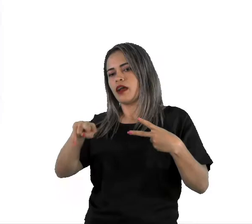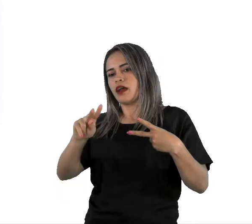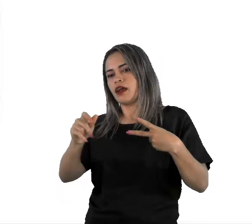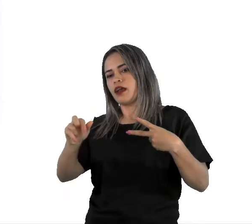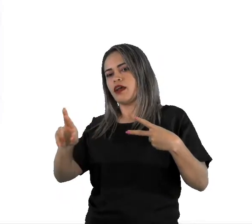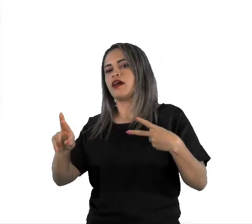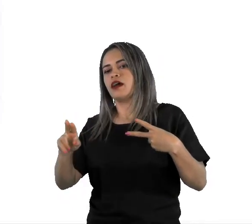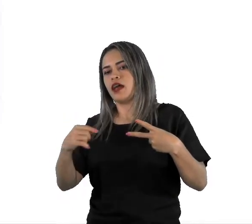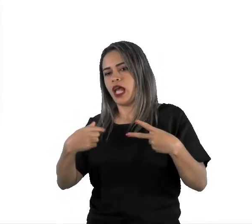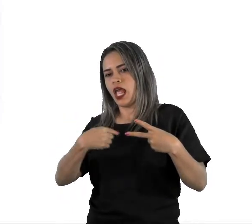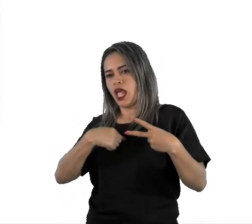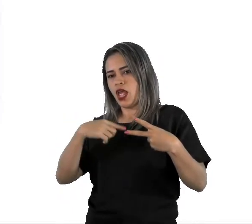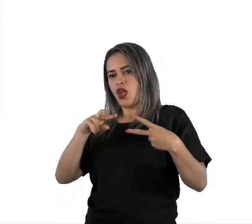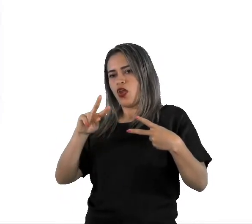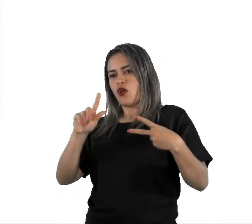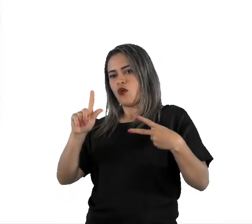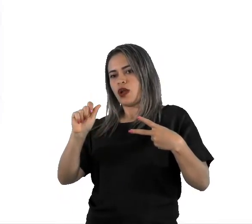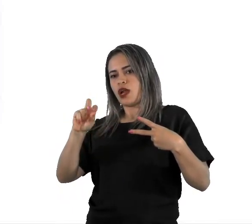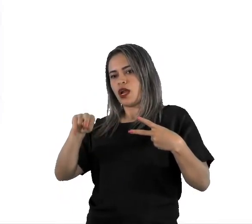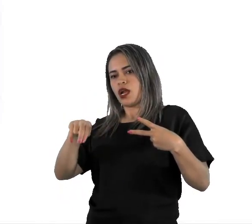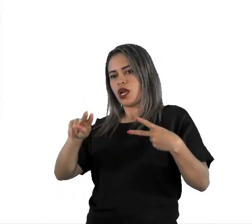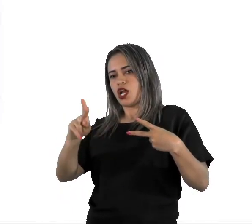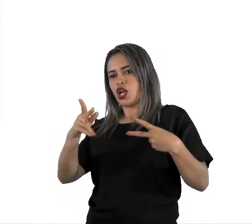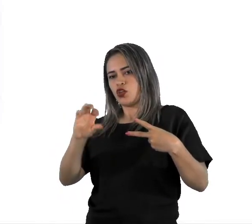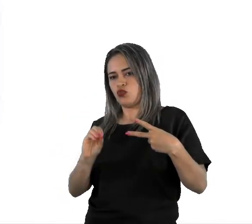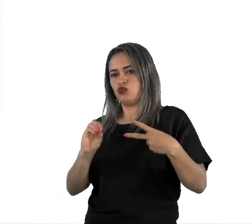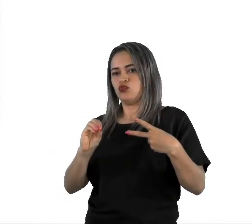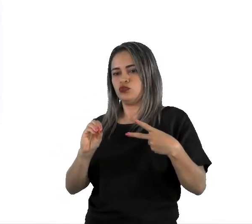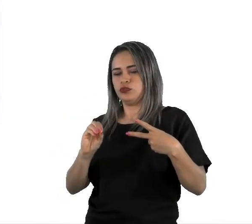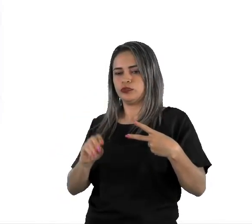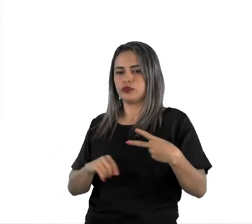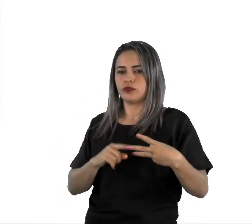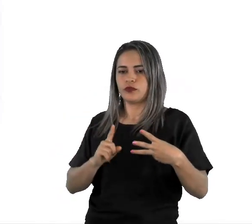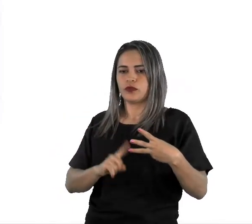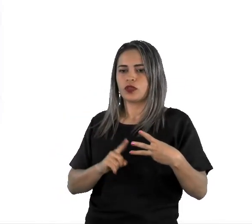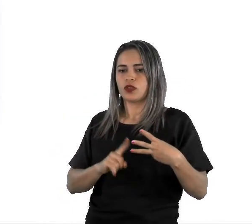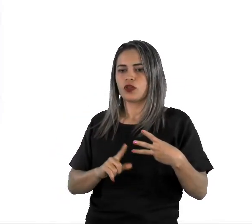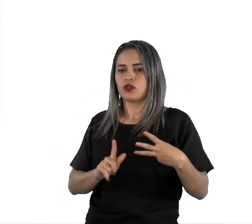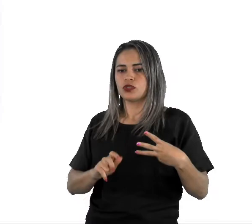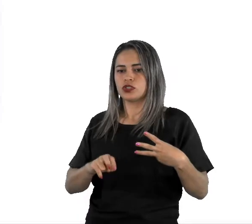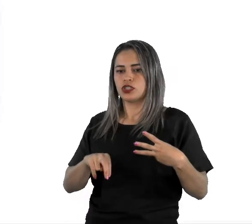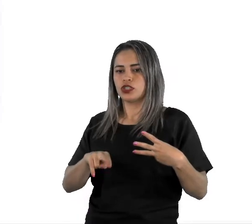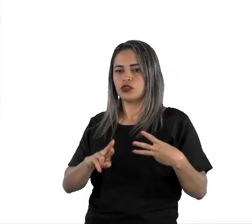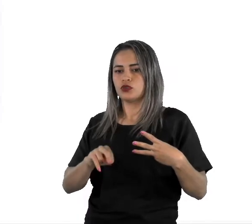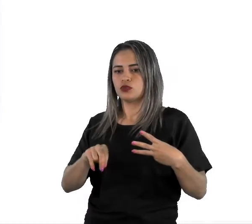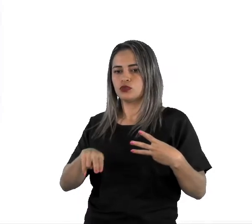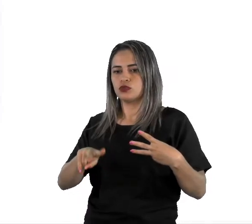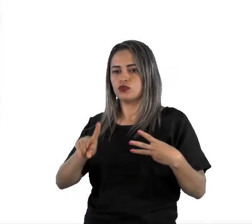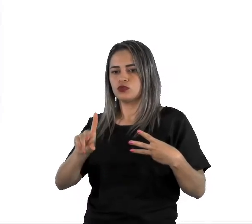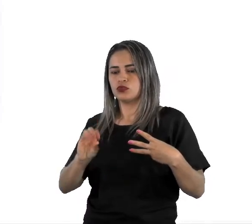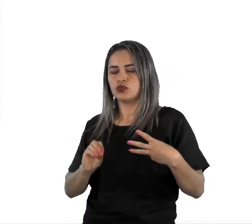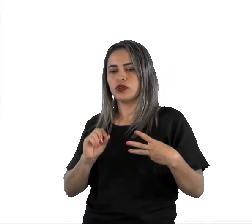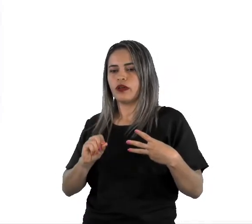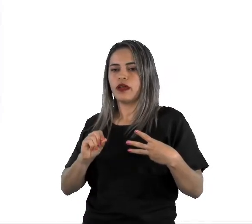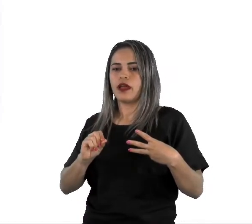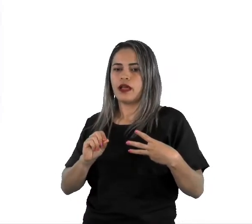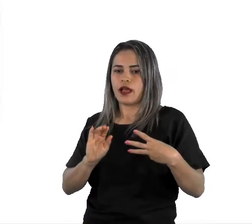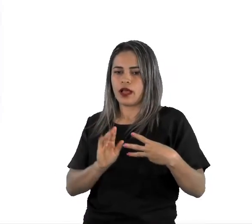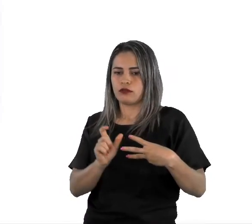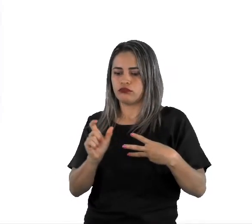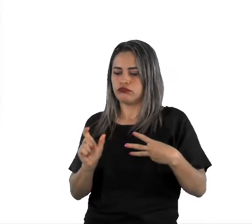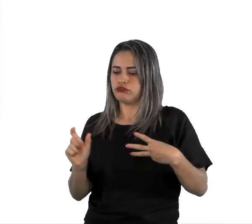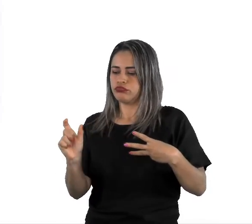Então, tem essa variação aí. O gerúndio, normalmente, é o